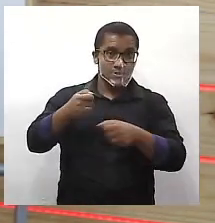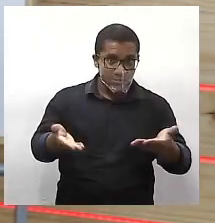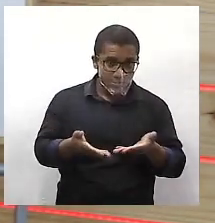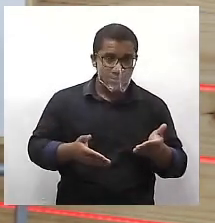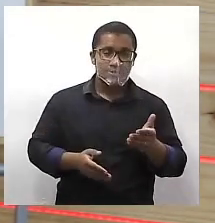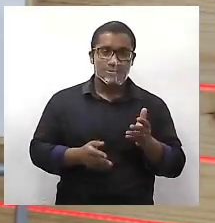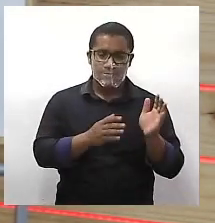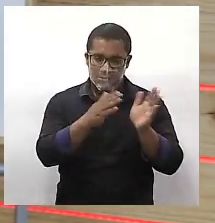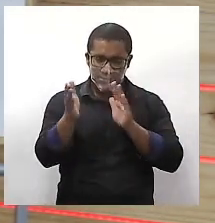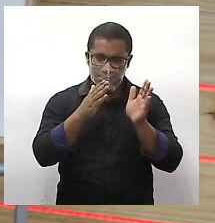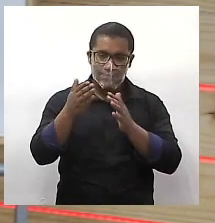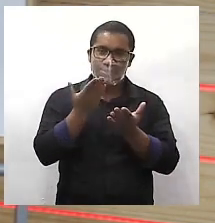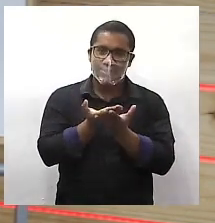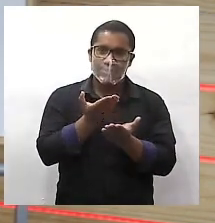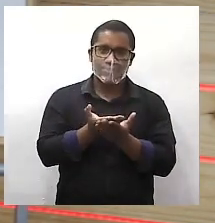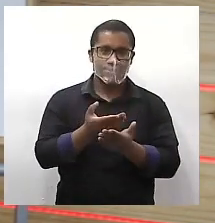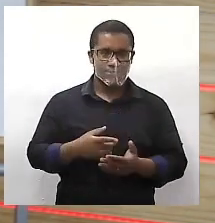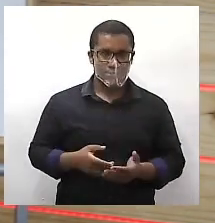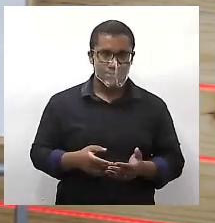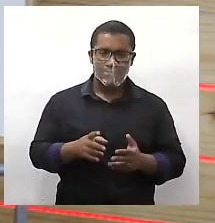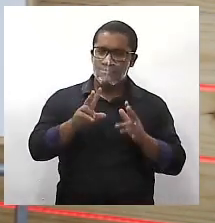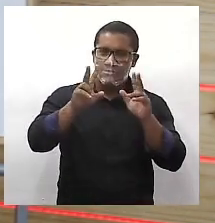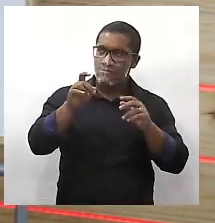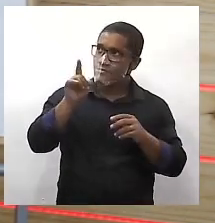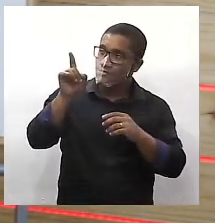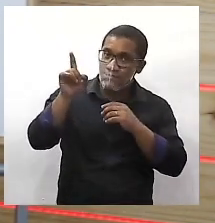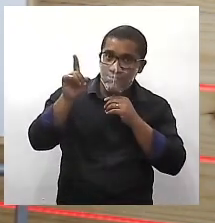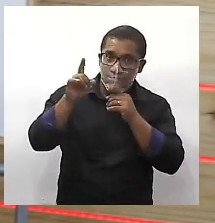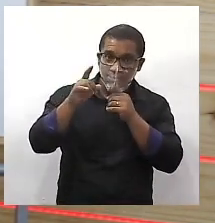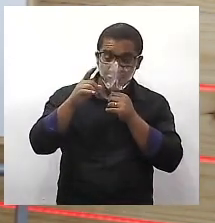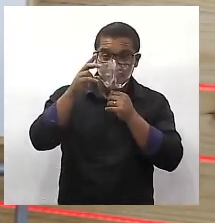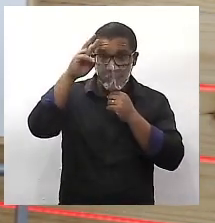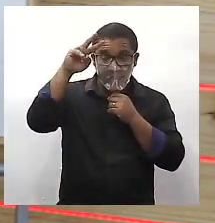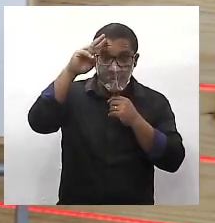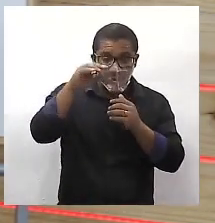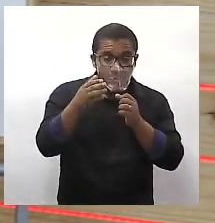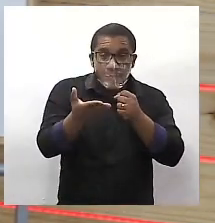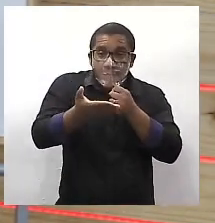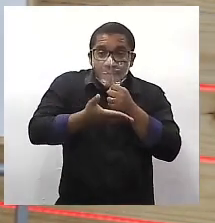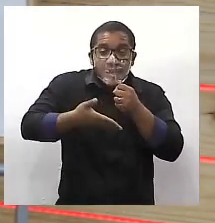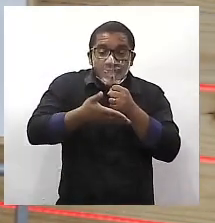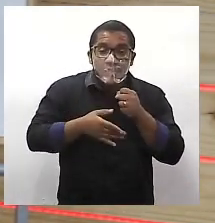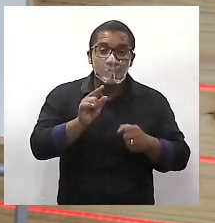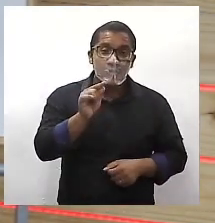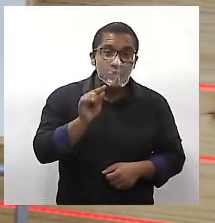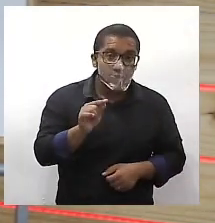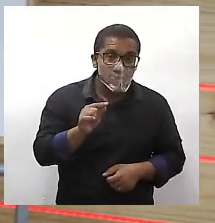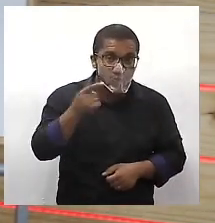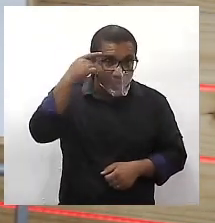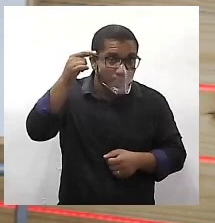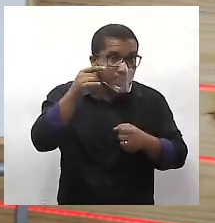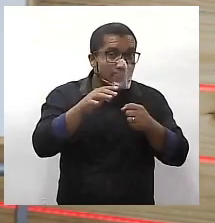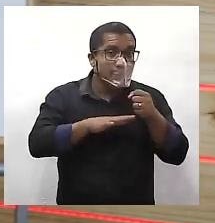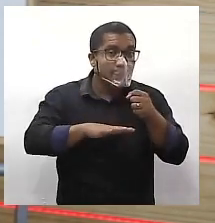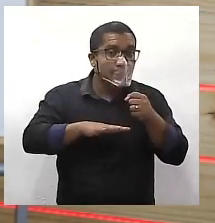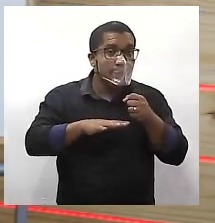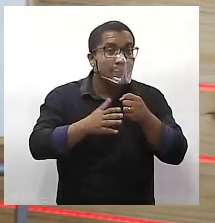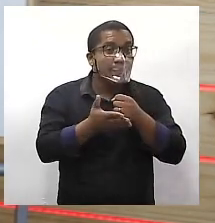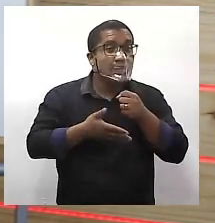trabalha com isso aqui, lembrem dos conceitos básicos. Lembrem dos